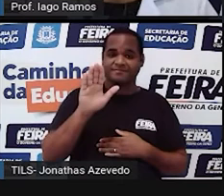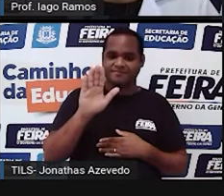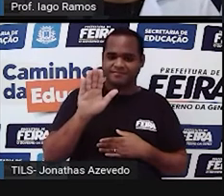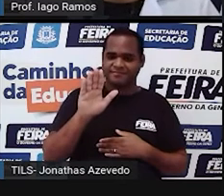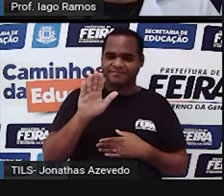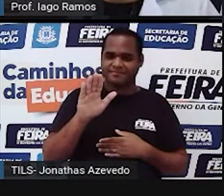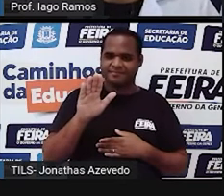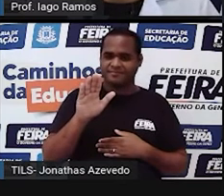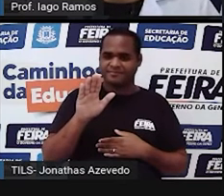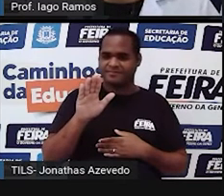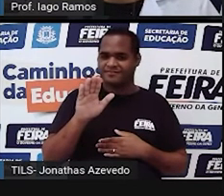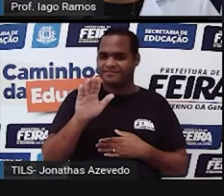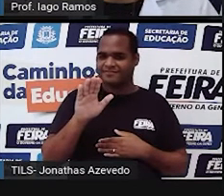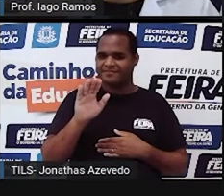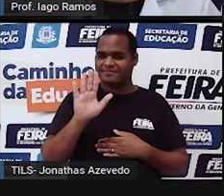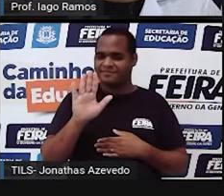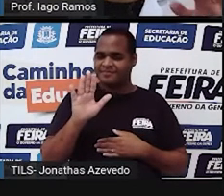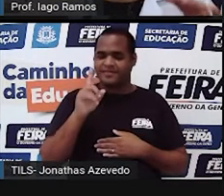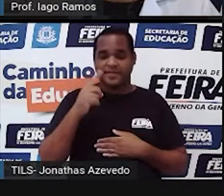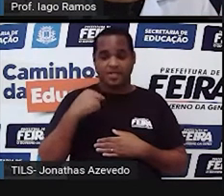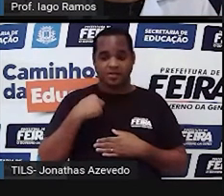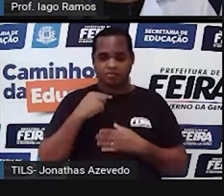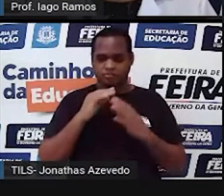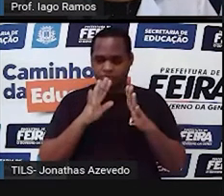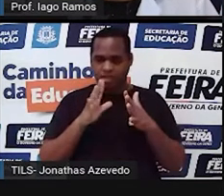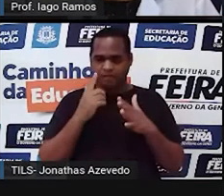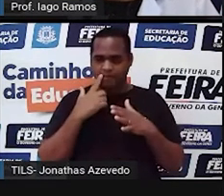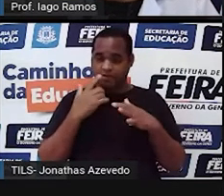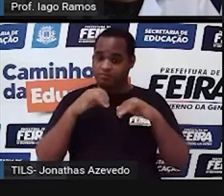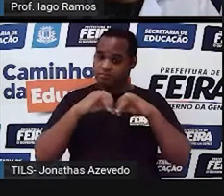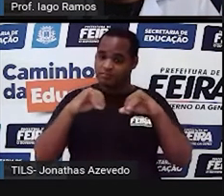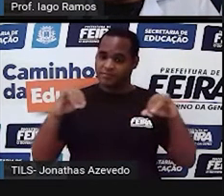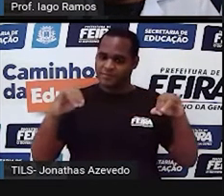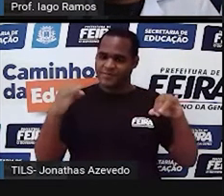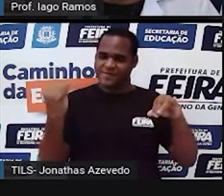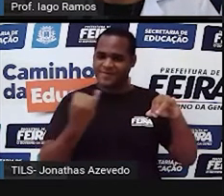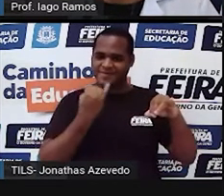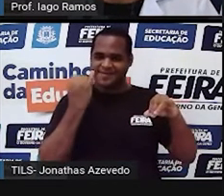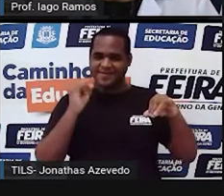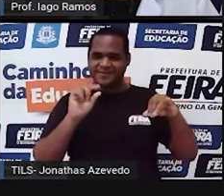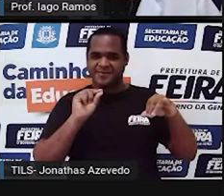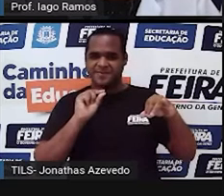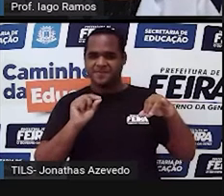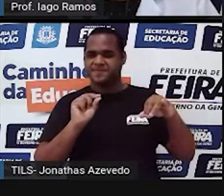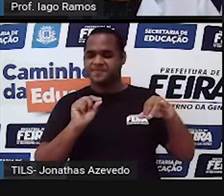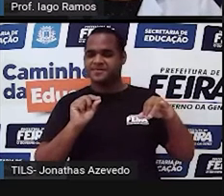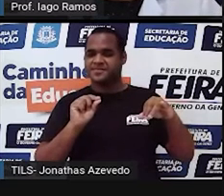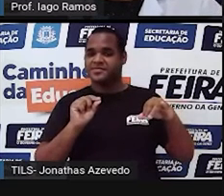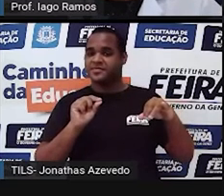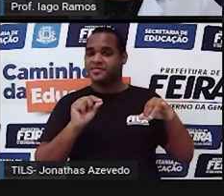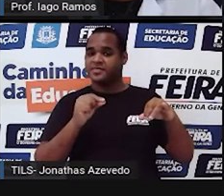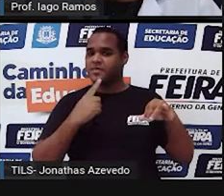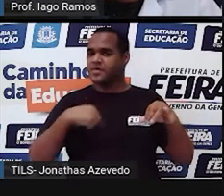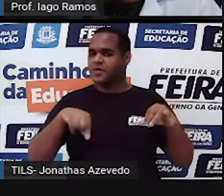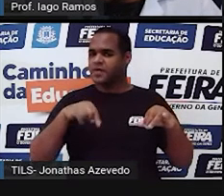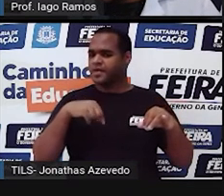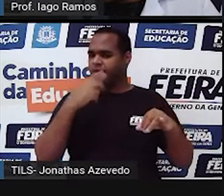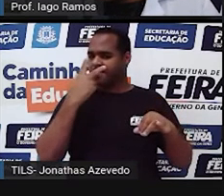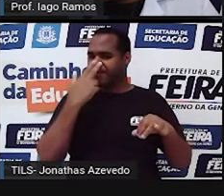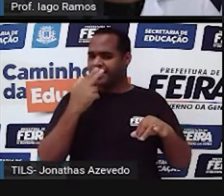né? Eu já adverto o seguinte, certo? Nós aqui não